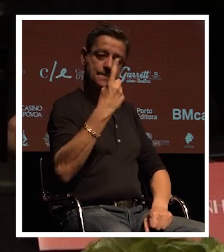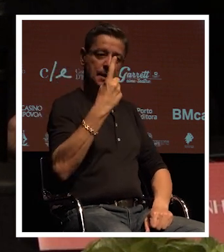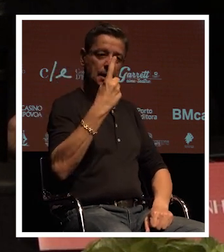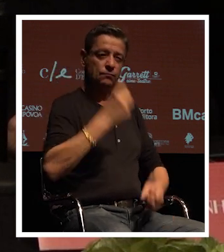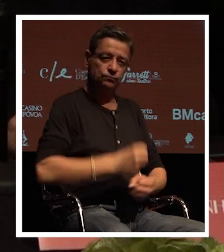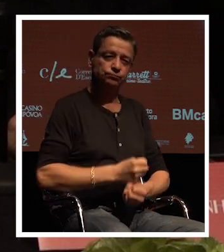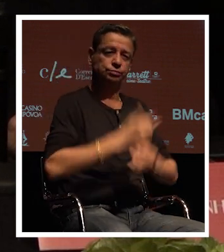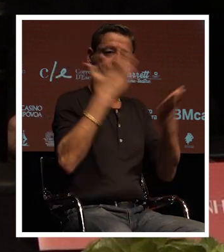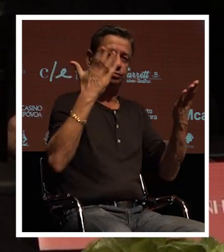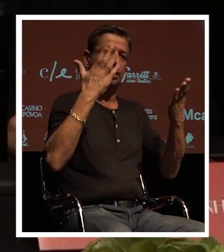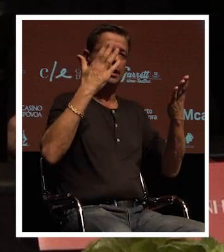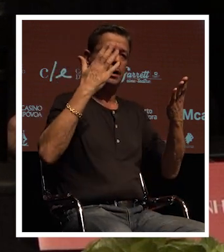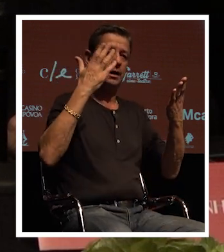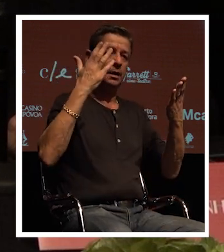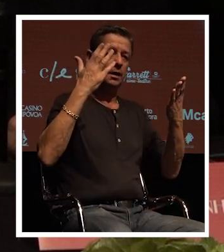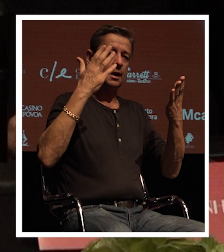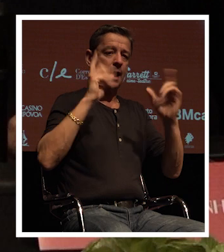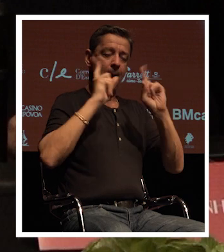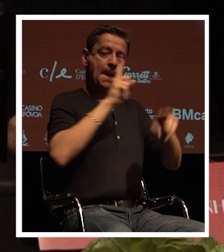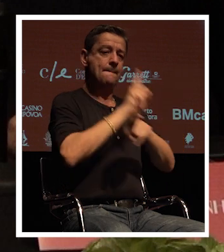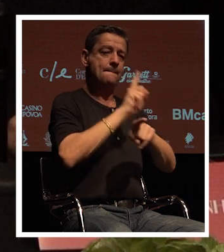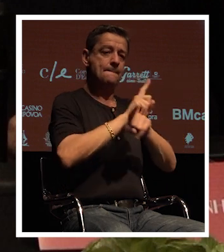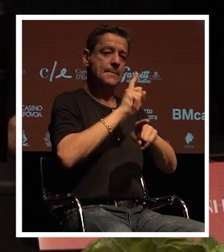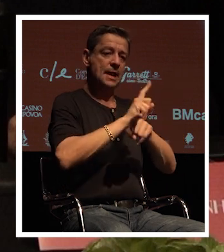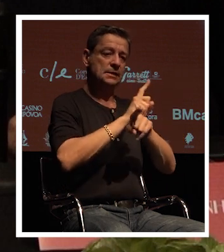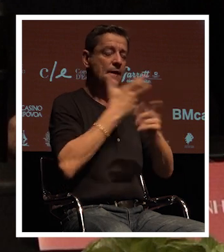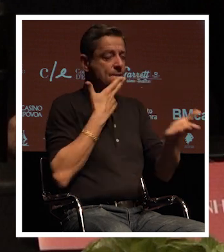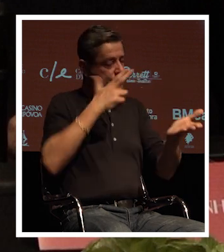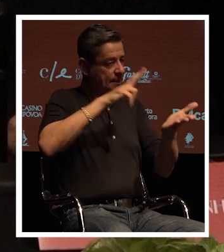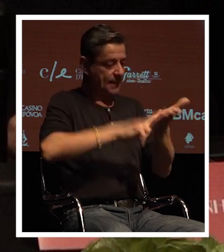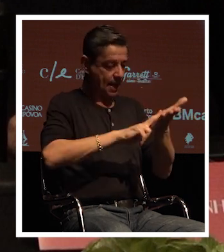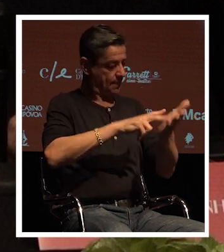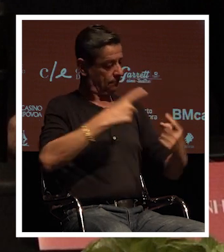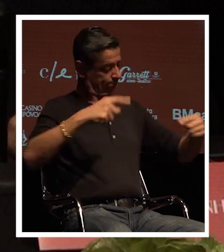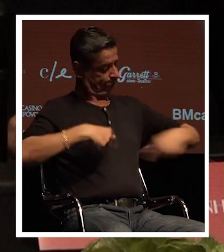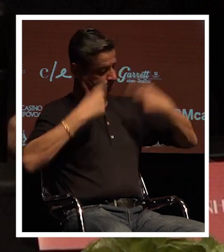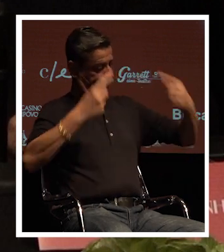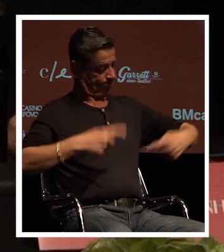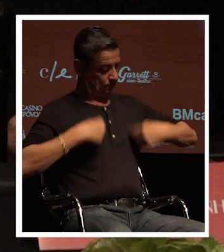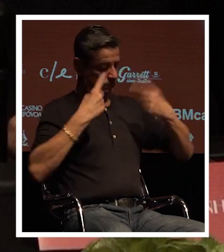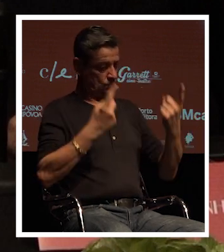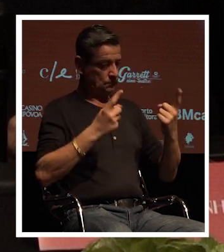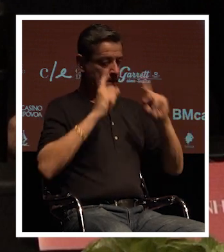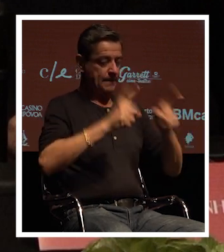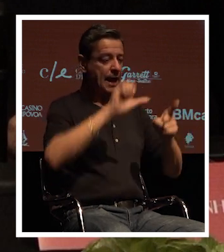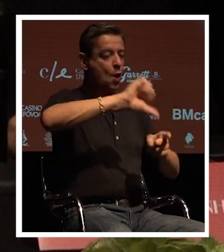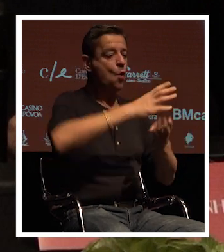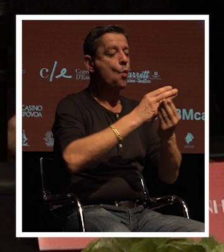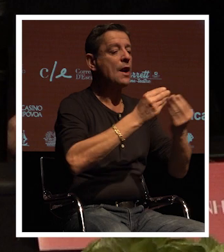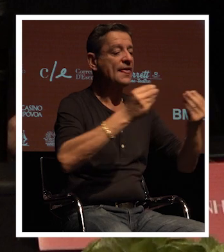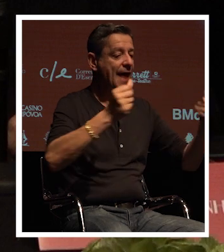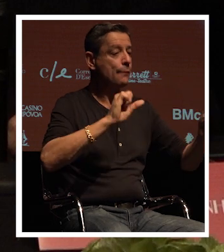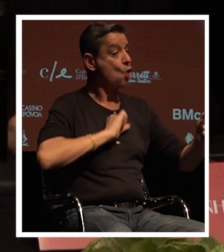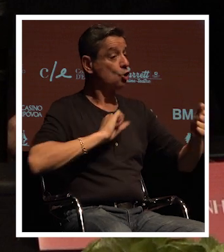múltiplas mentes a desenham com a mesma precisão a nossa realidade pessoal é constituída pela qualidade do nosso